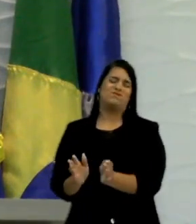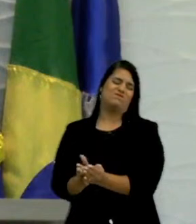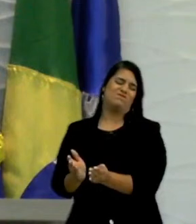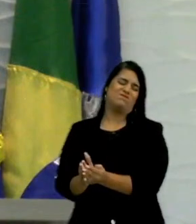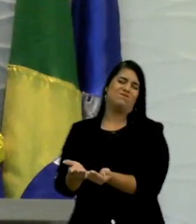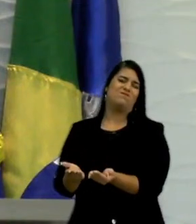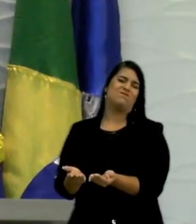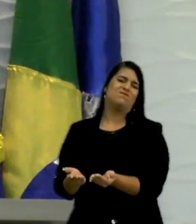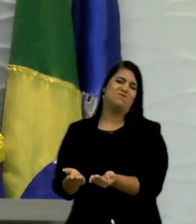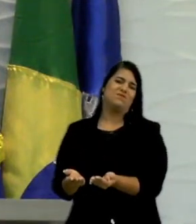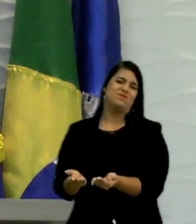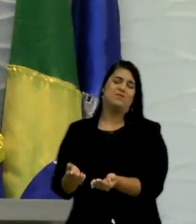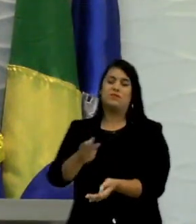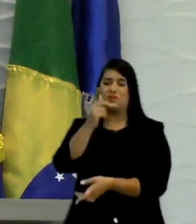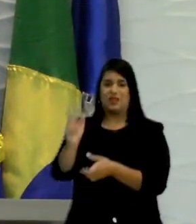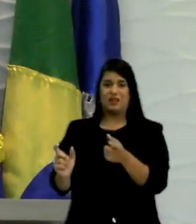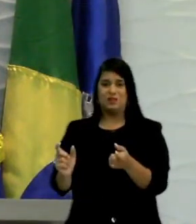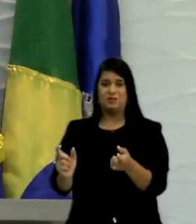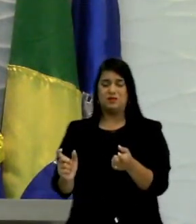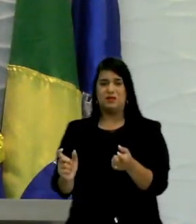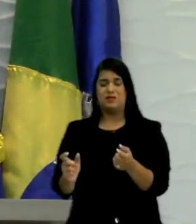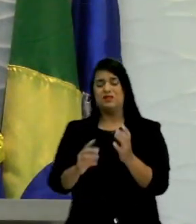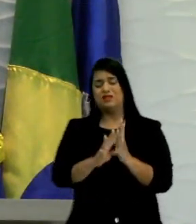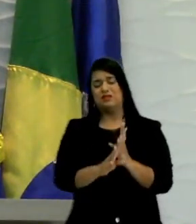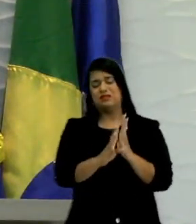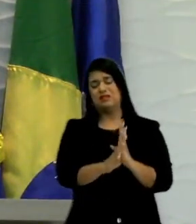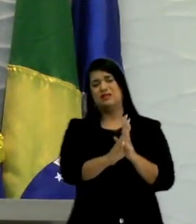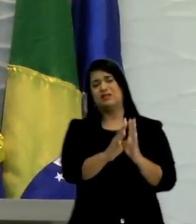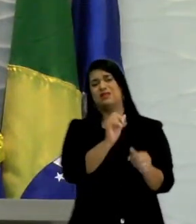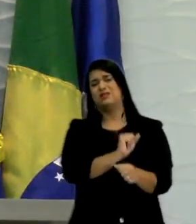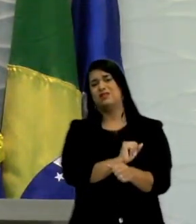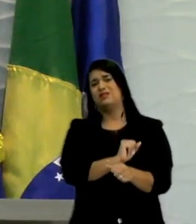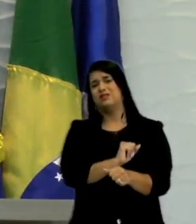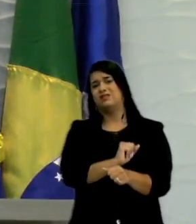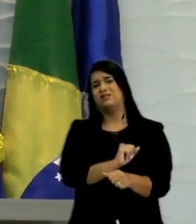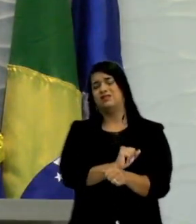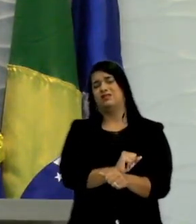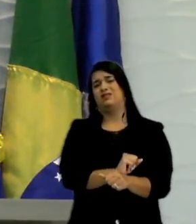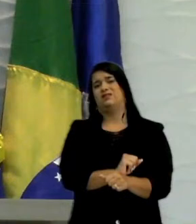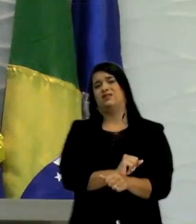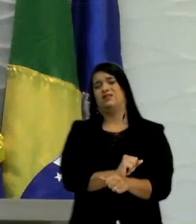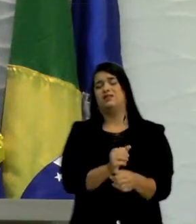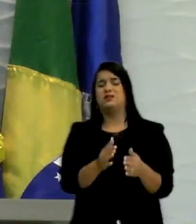social. Pessoas no corredor, sem saber nem previsão de quando vão sair de um corredor,